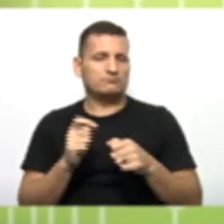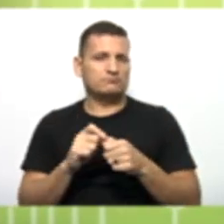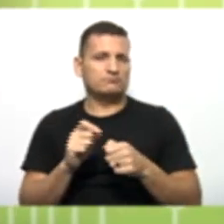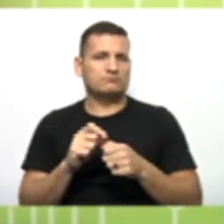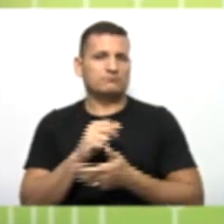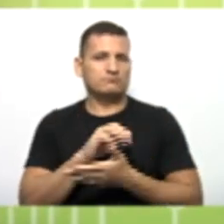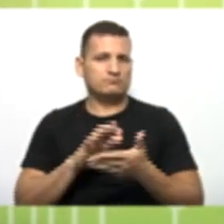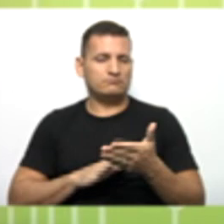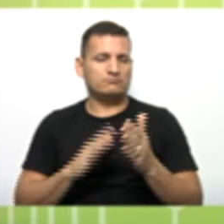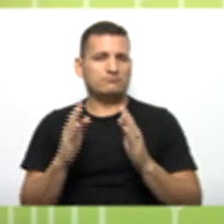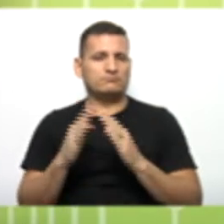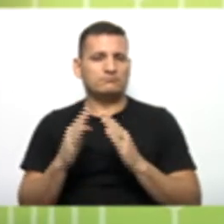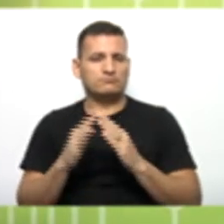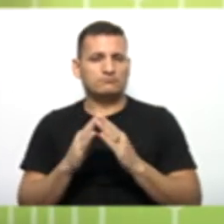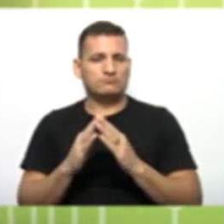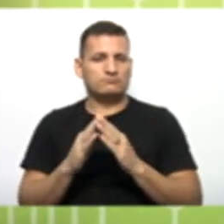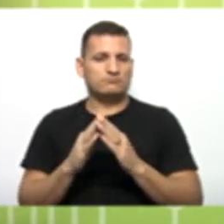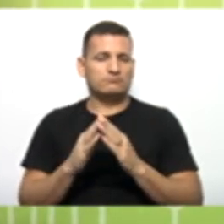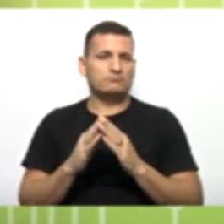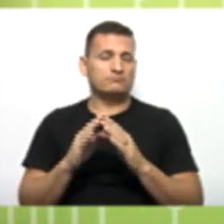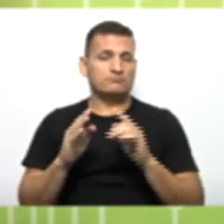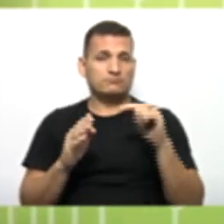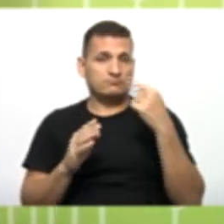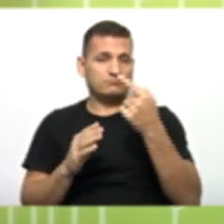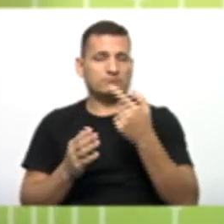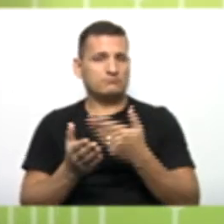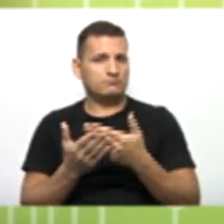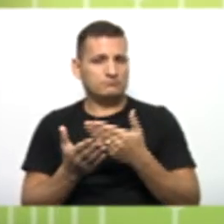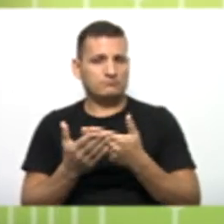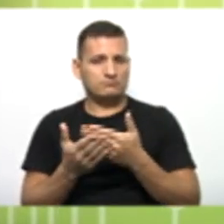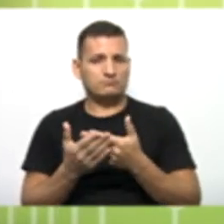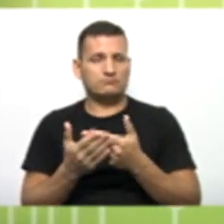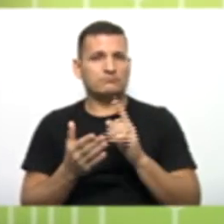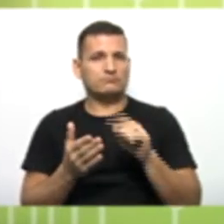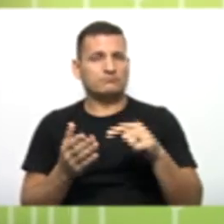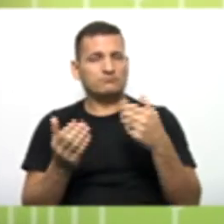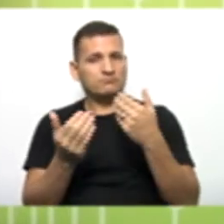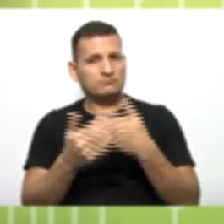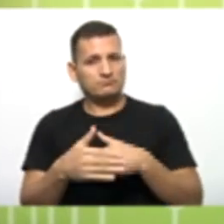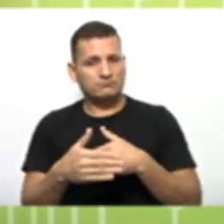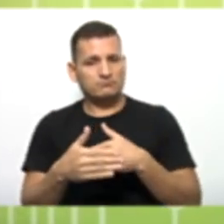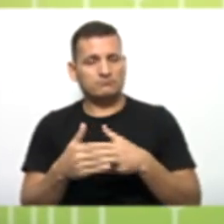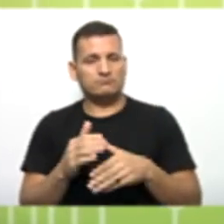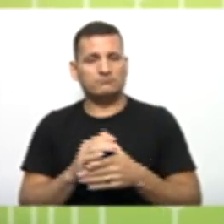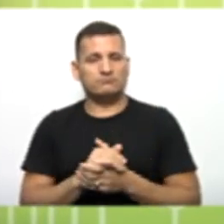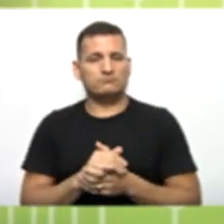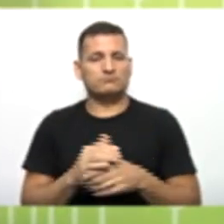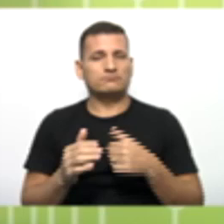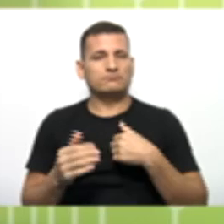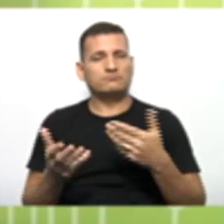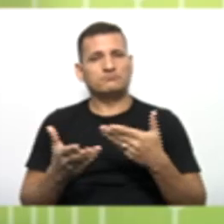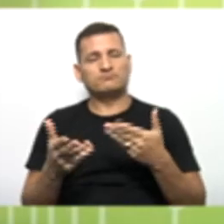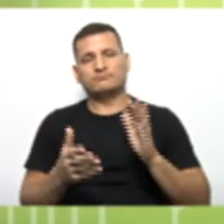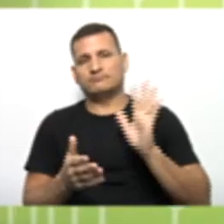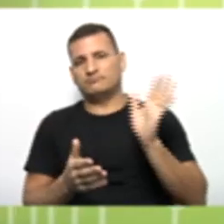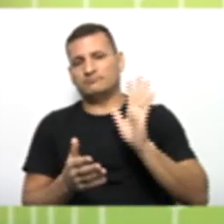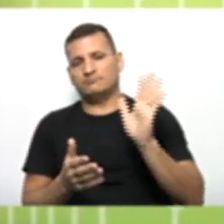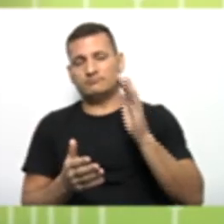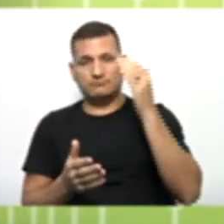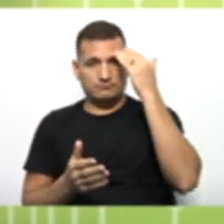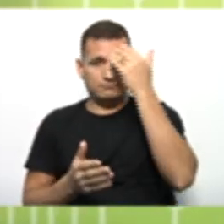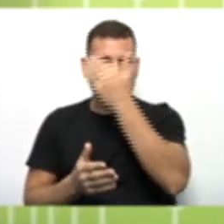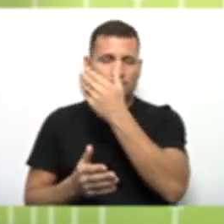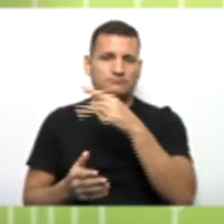aí que revejam, né, esses material, já que na próxima aula é a nossa prova. Então, assim, eu me despeço por hoje, agradeço